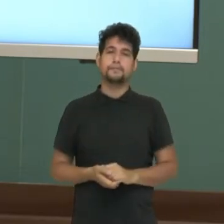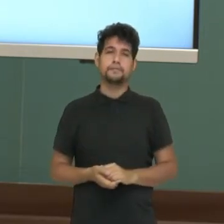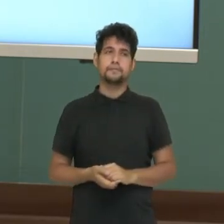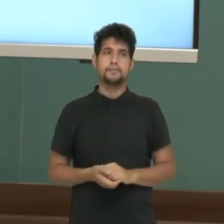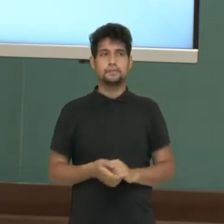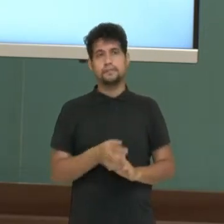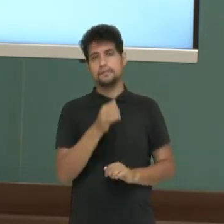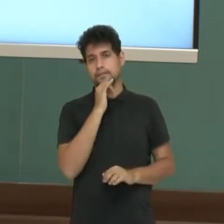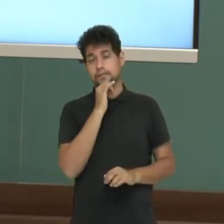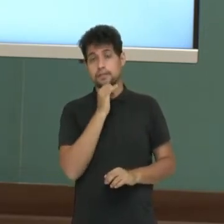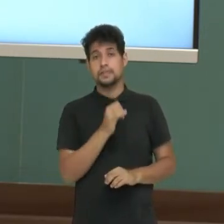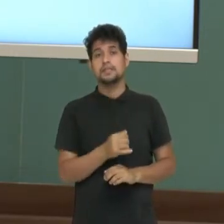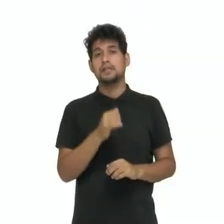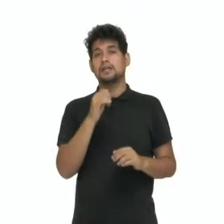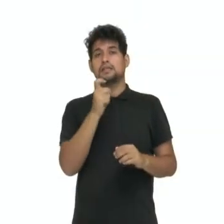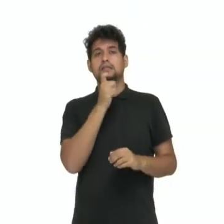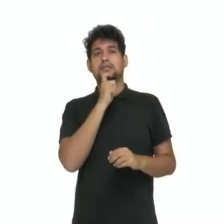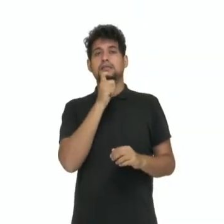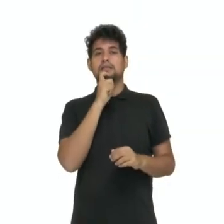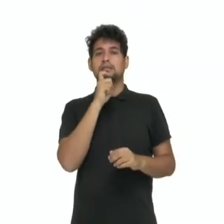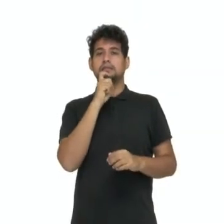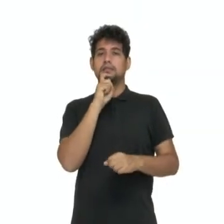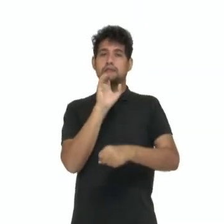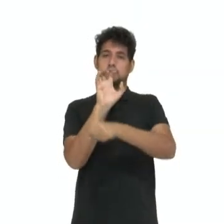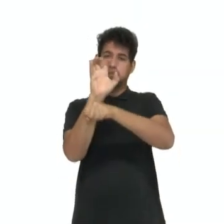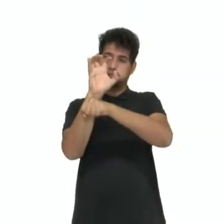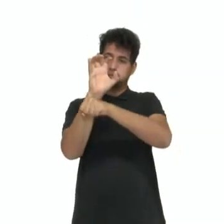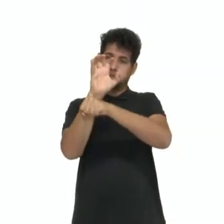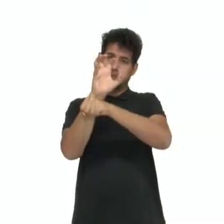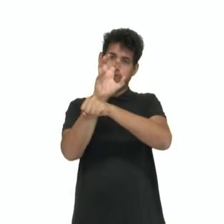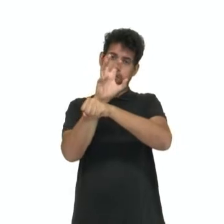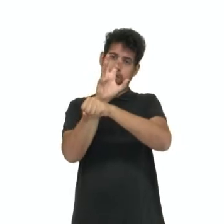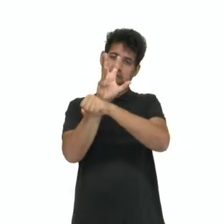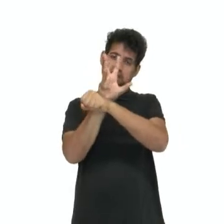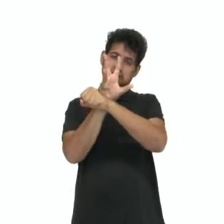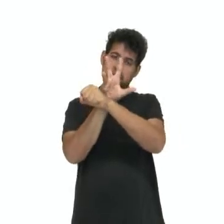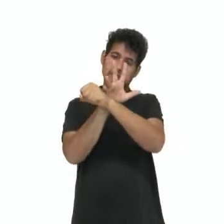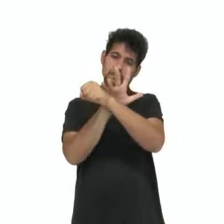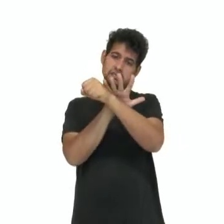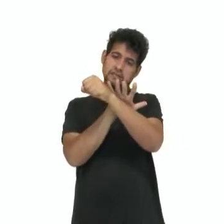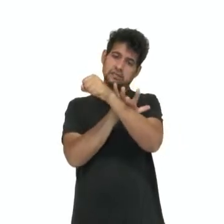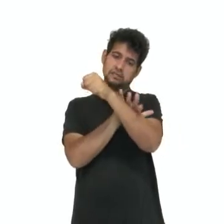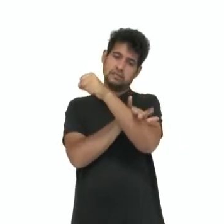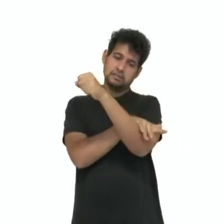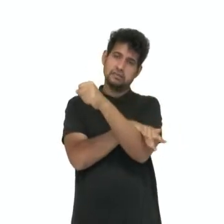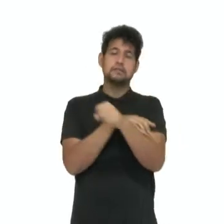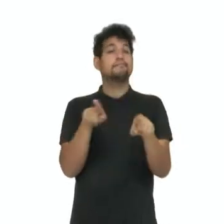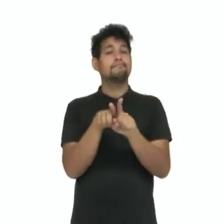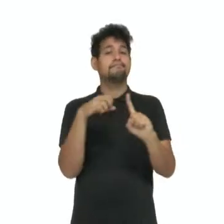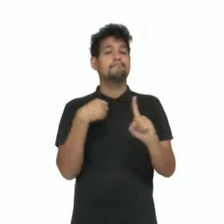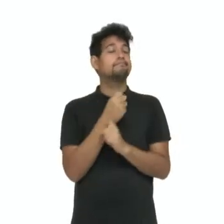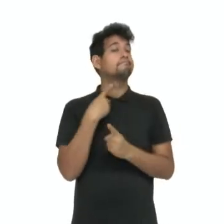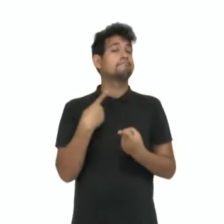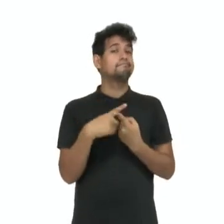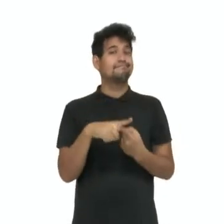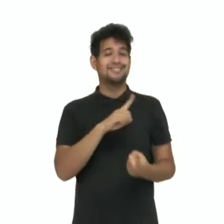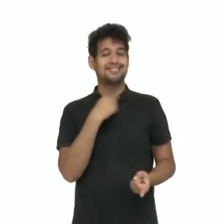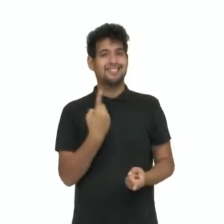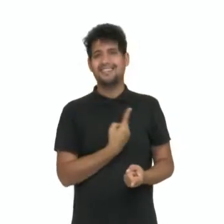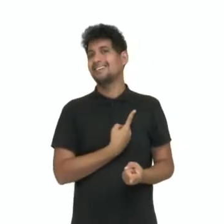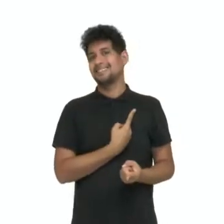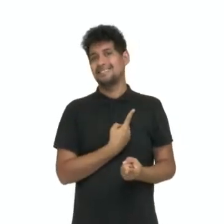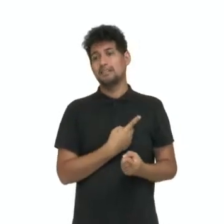exemplo, quando derrete, né, os glaciares, né, nos tempos atuais, isso é impacto causado pelo homem ou será que